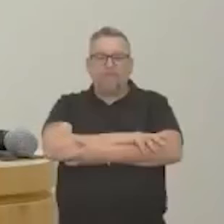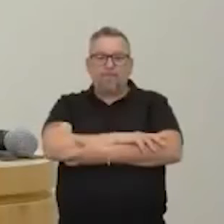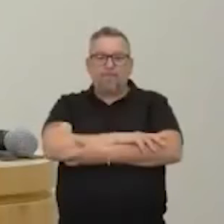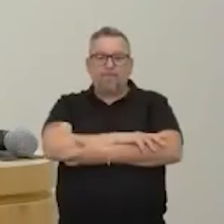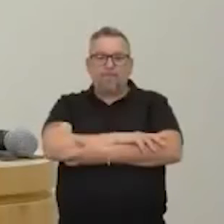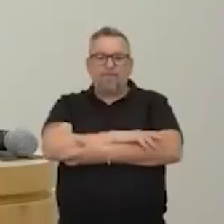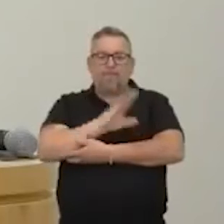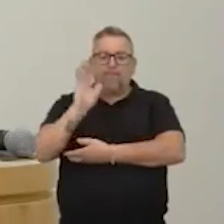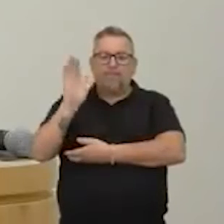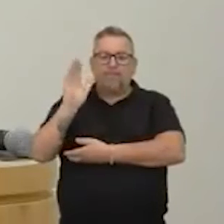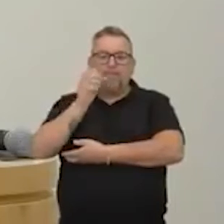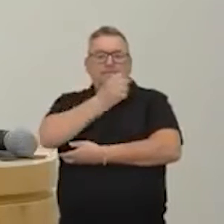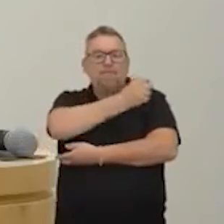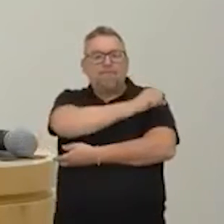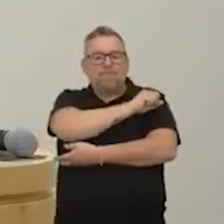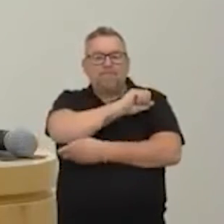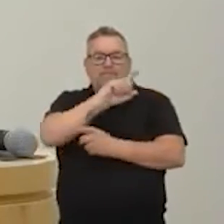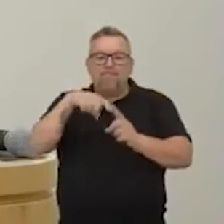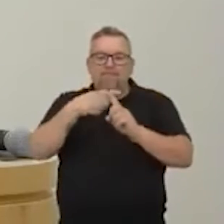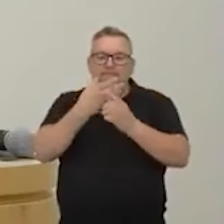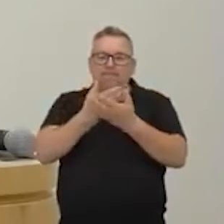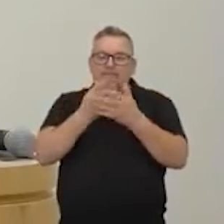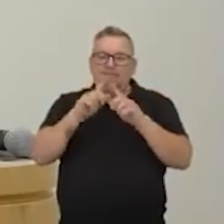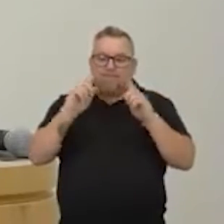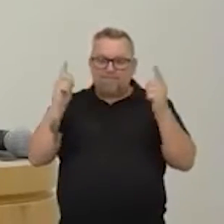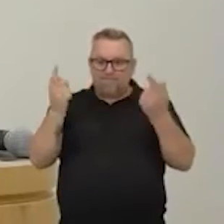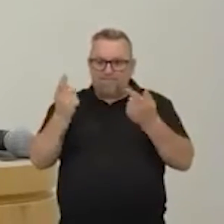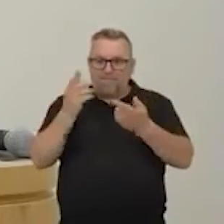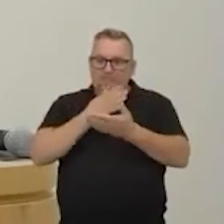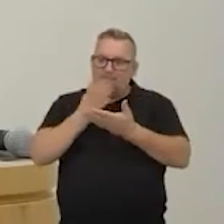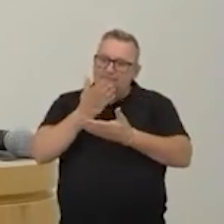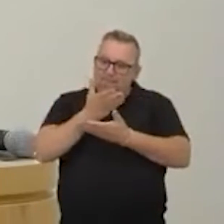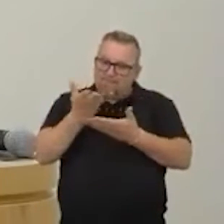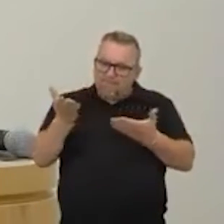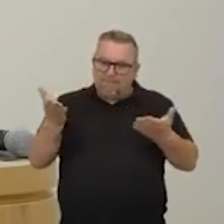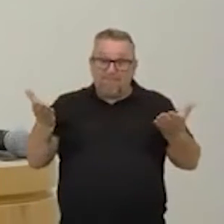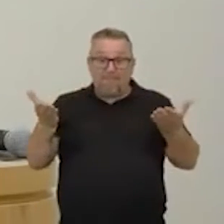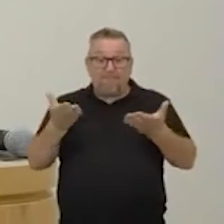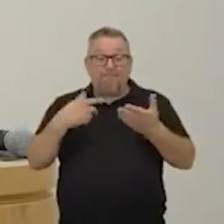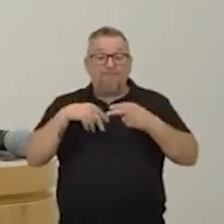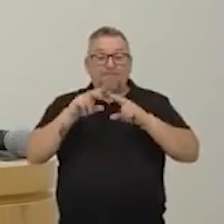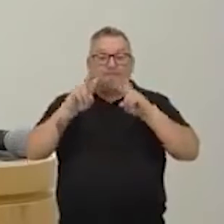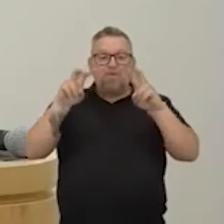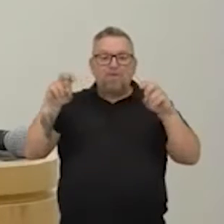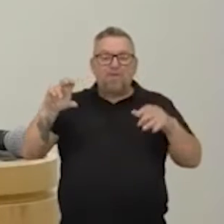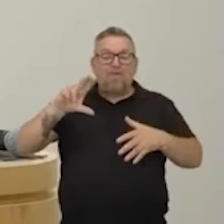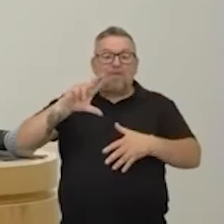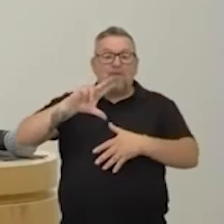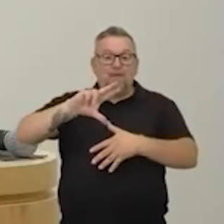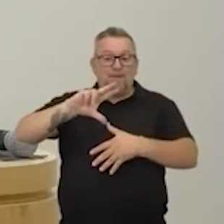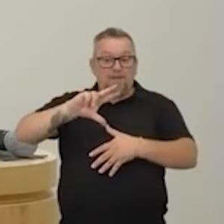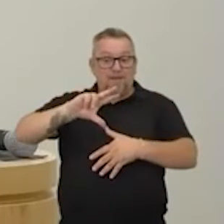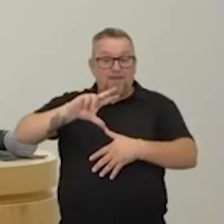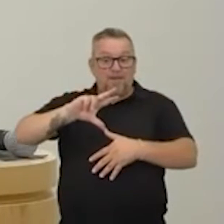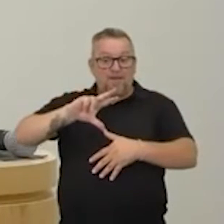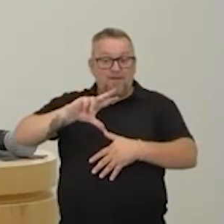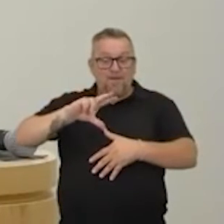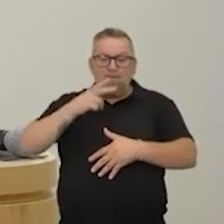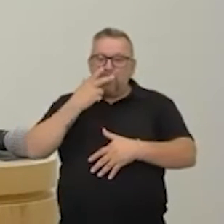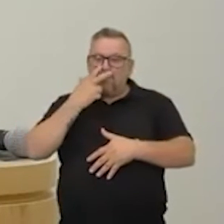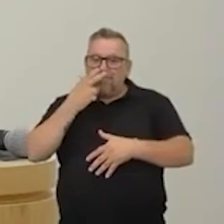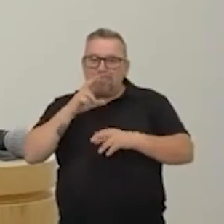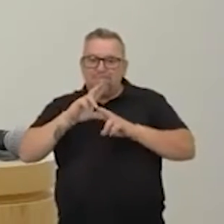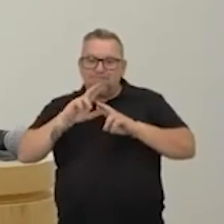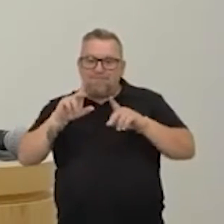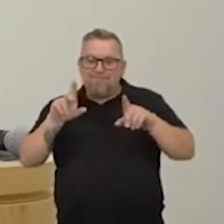Olá, oitavo ano, mais uma aula de geografia começando aí para vocês. Hoje é o tema América Latina, semelhanças e diferenças